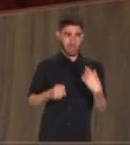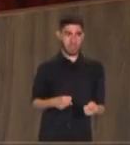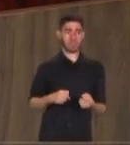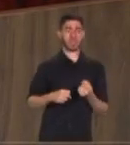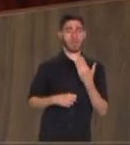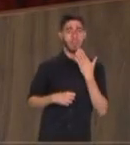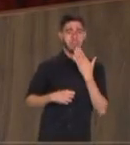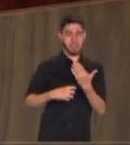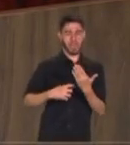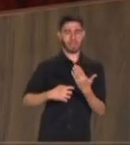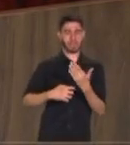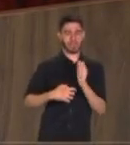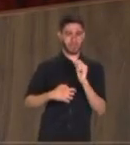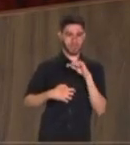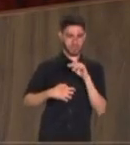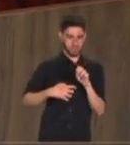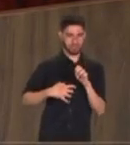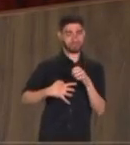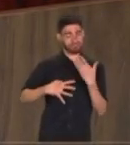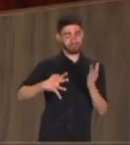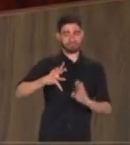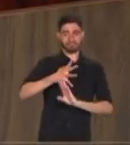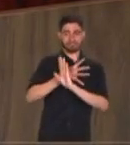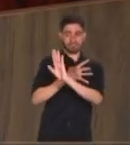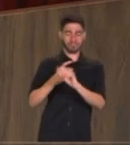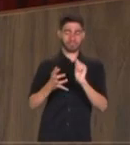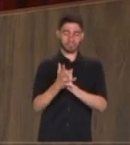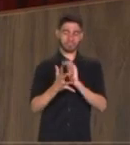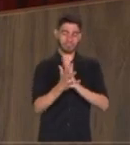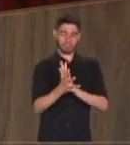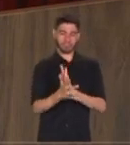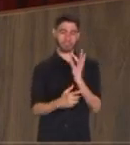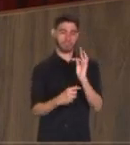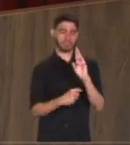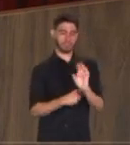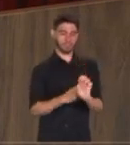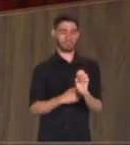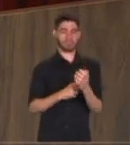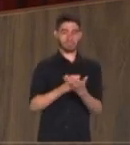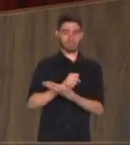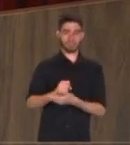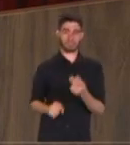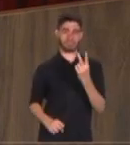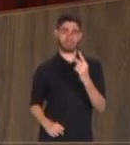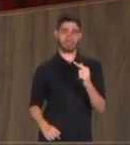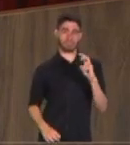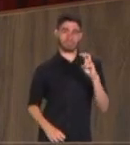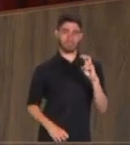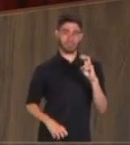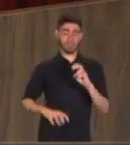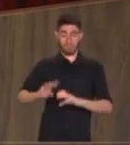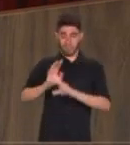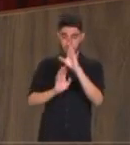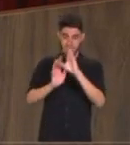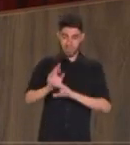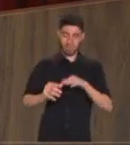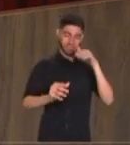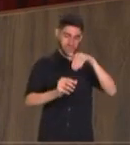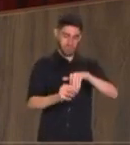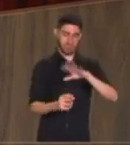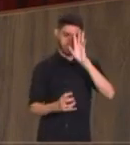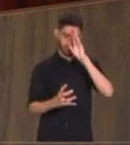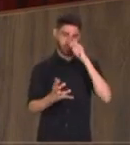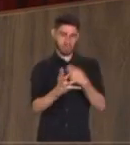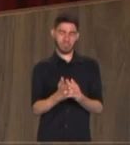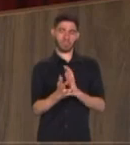os pedidos formulados na AIME, a fim de afastar a multa aplicada pelo TRE com base no 275, parágrafo 6 do Código Eleitoral, decretar a